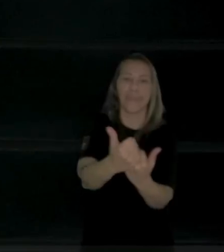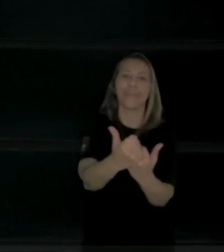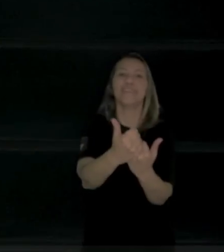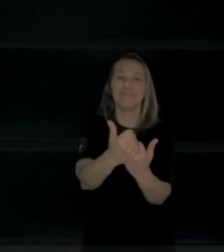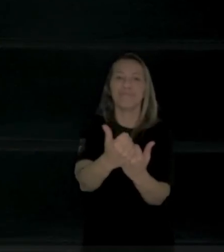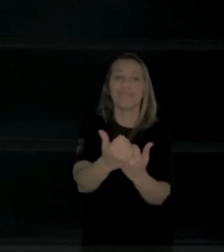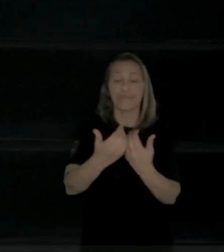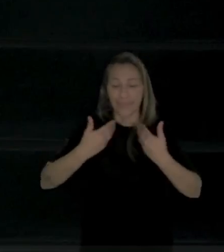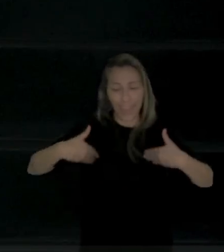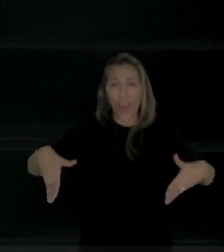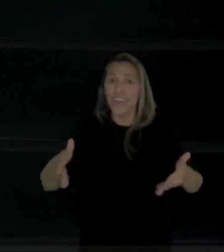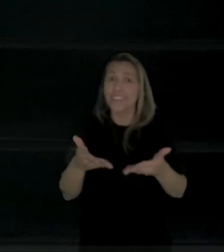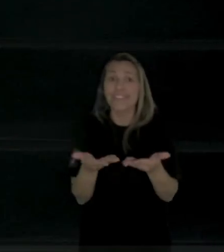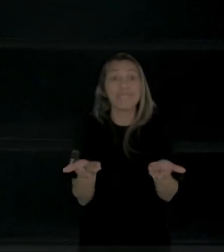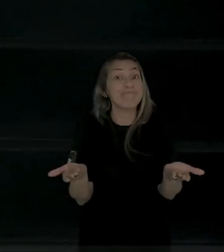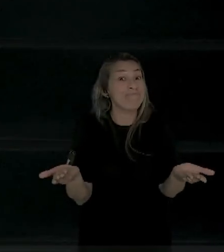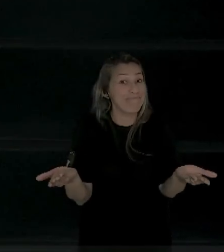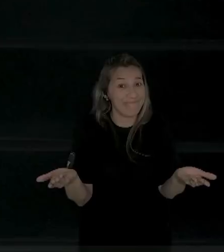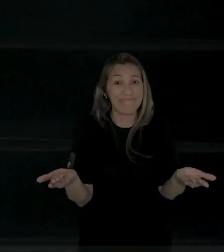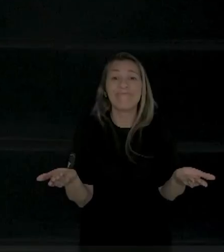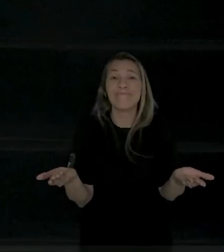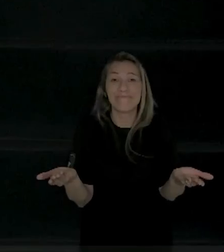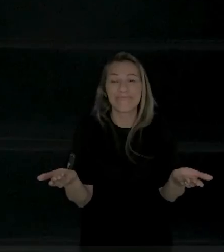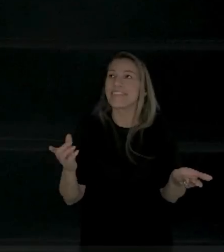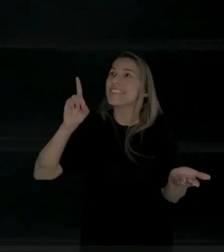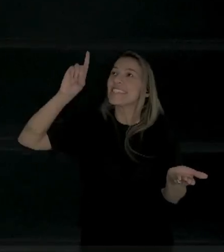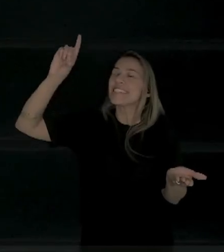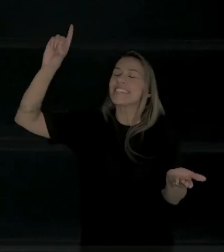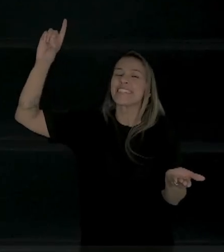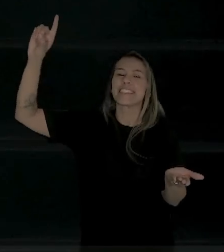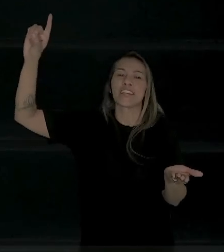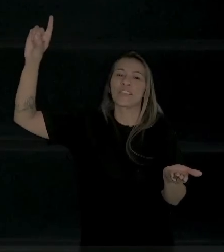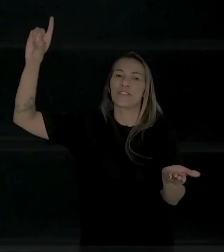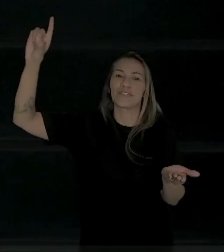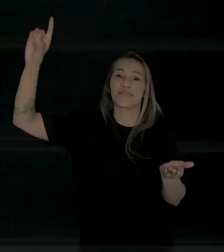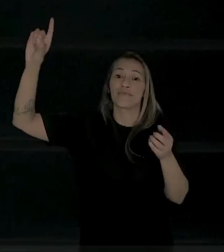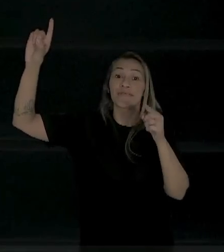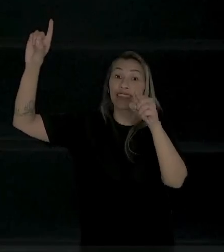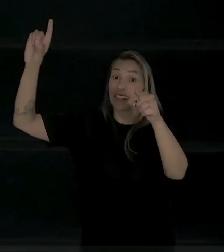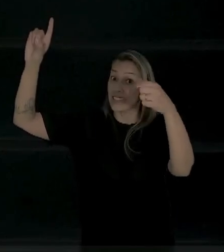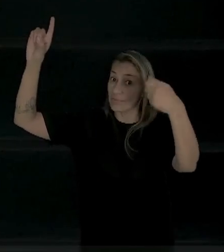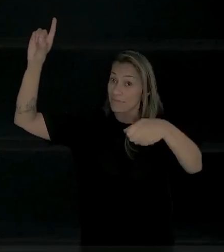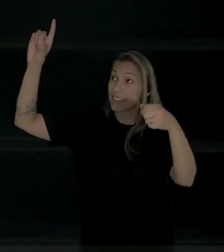Nós somos nada. Mas se você hoje quer aprender uma lição, Deus está te achando aqui.